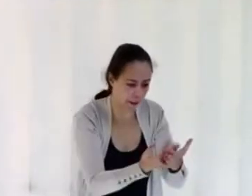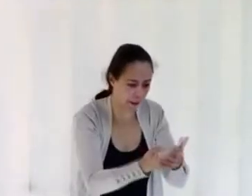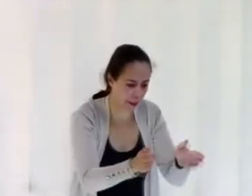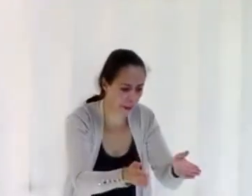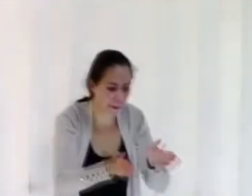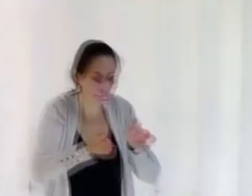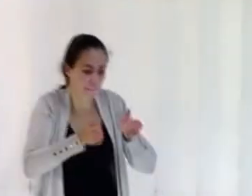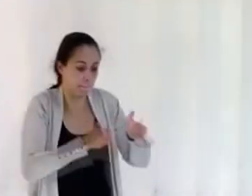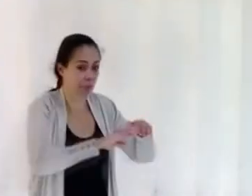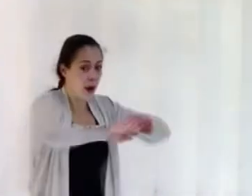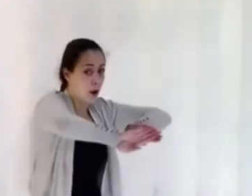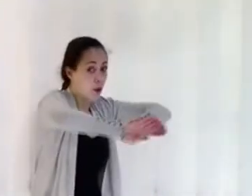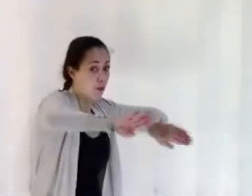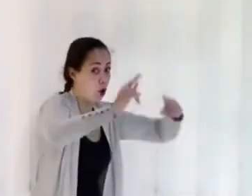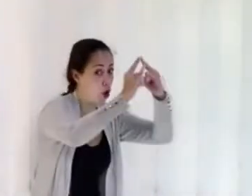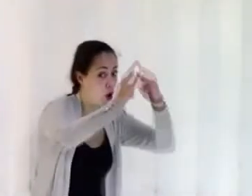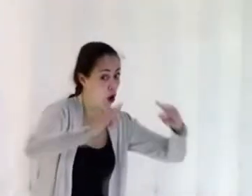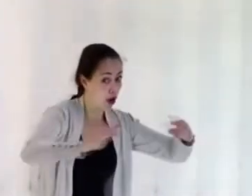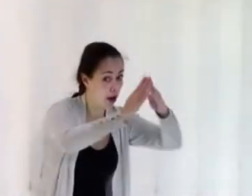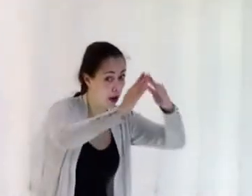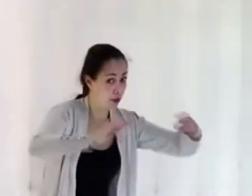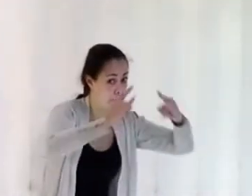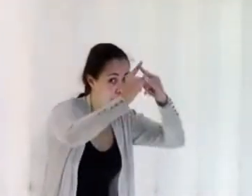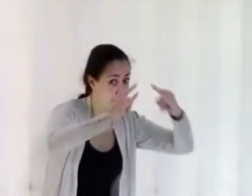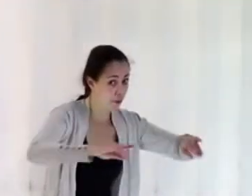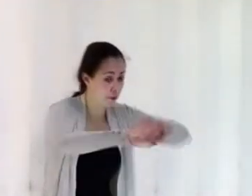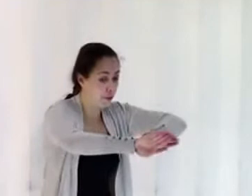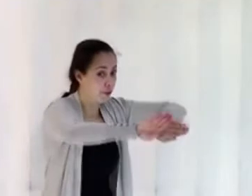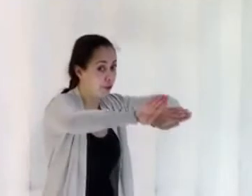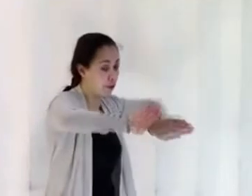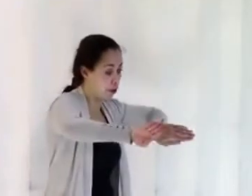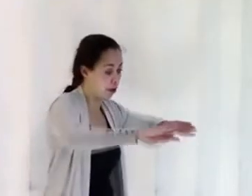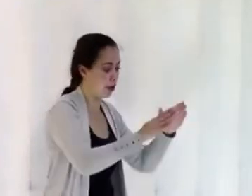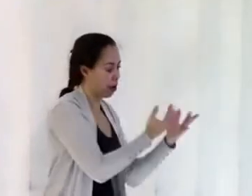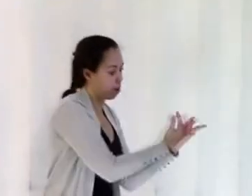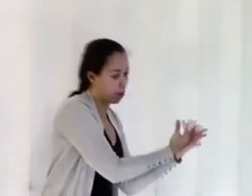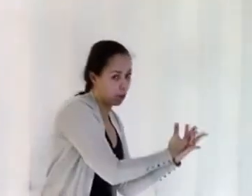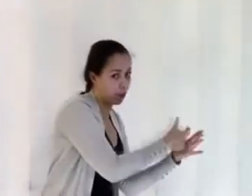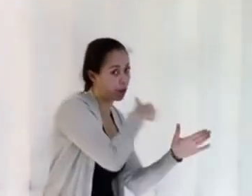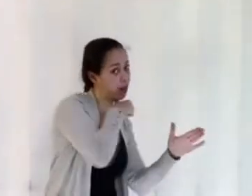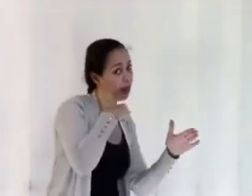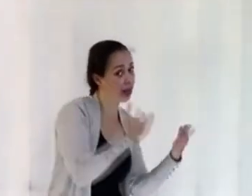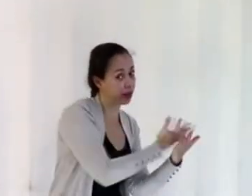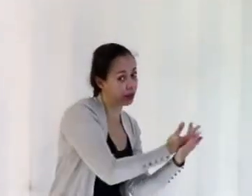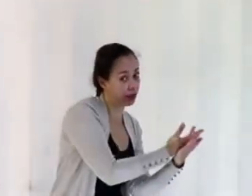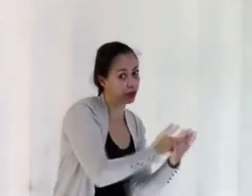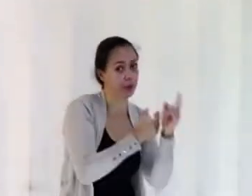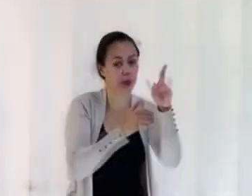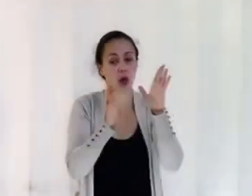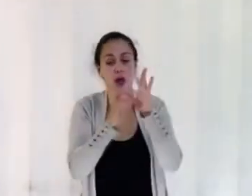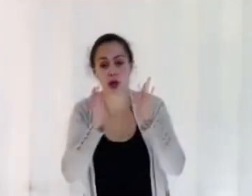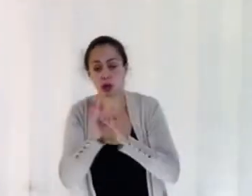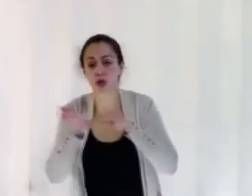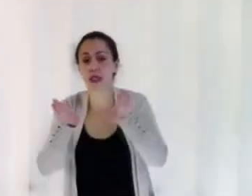santificar o povo pelo seu próprio sangue, sofreu fora da porta. Saiamos, pois, a ele fora do arraial, levando o